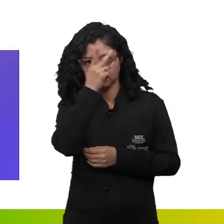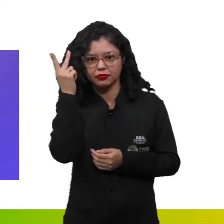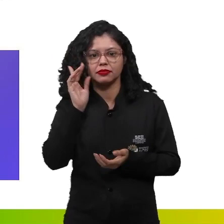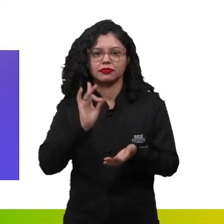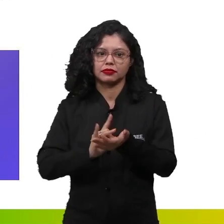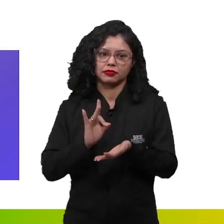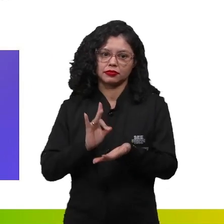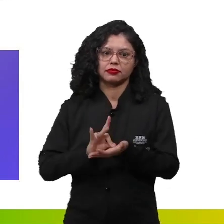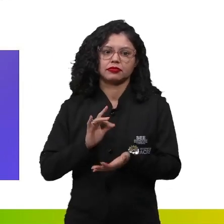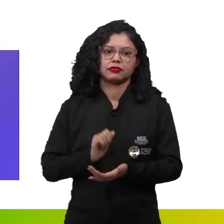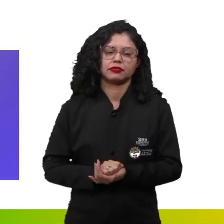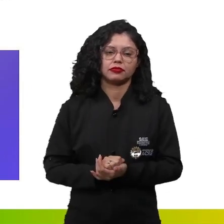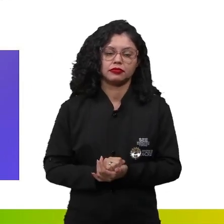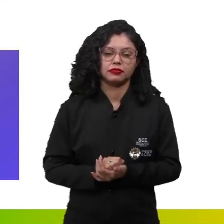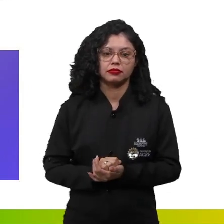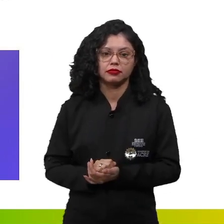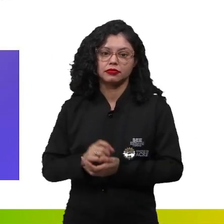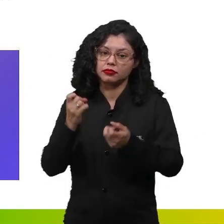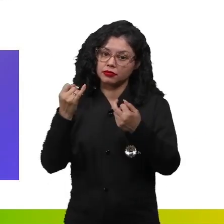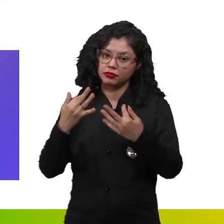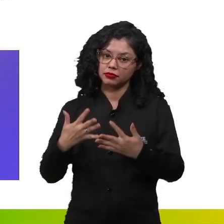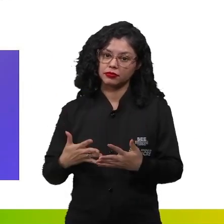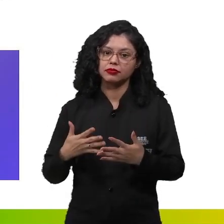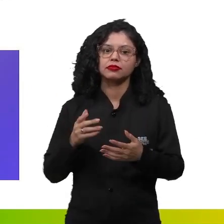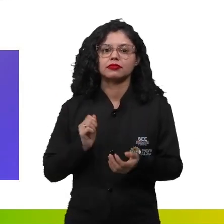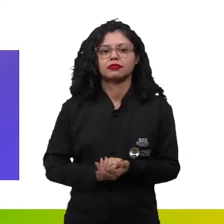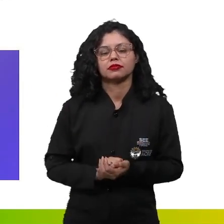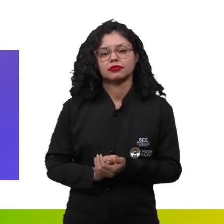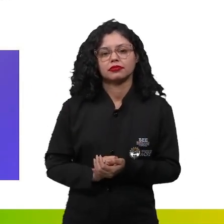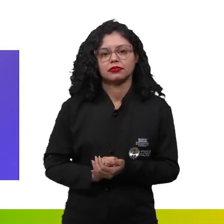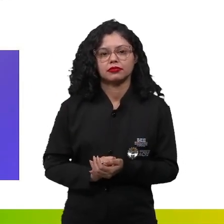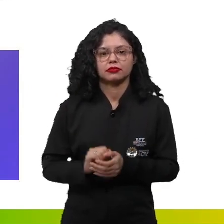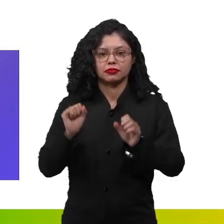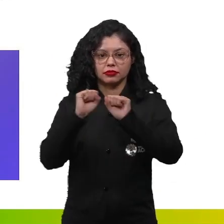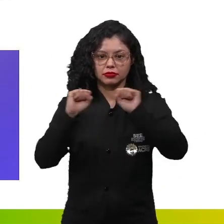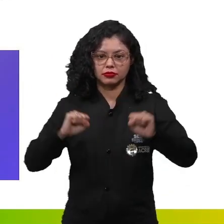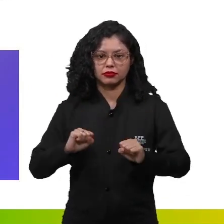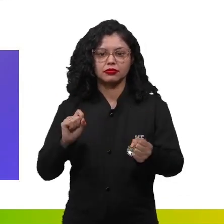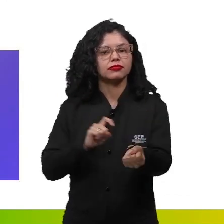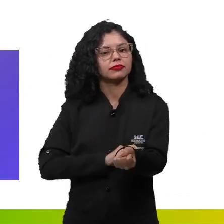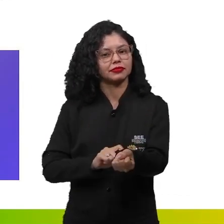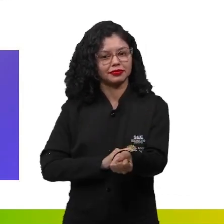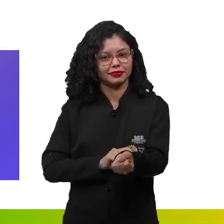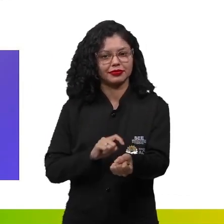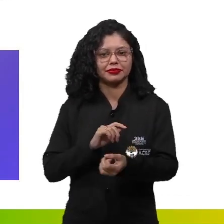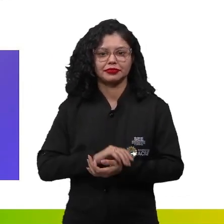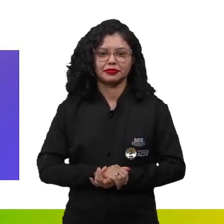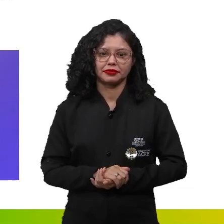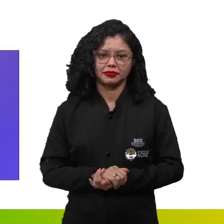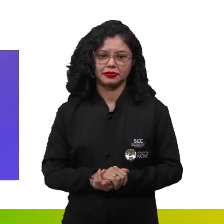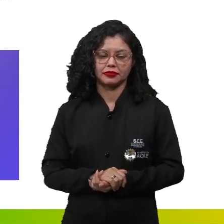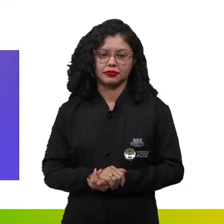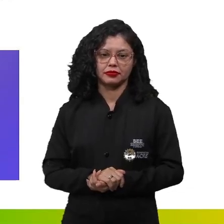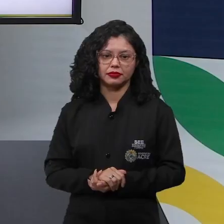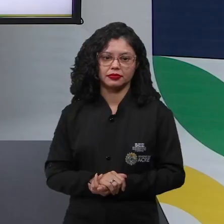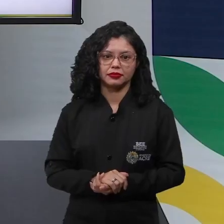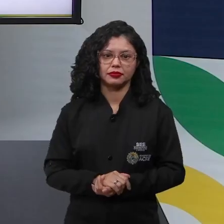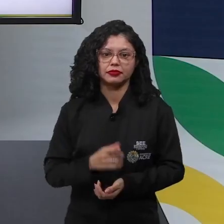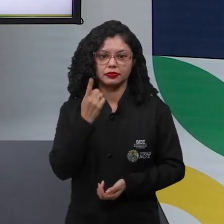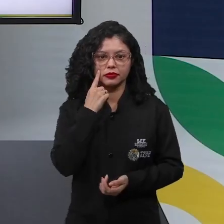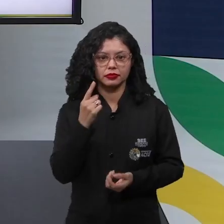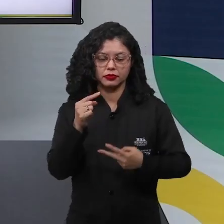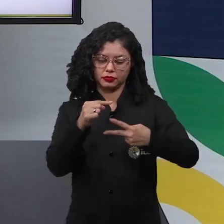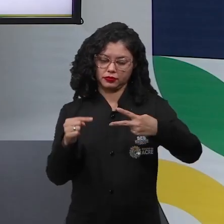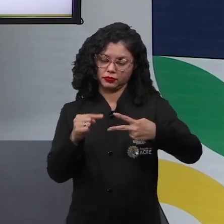de verdade e tem uma explicação fascinante. Estamos falando de quem? O sistema nervoso. E olha só, pessoal, eu